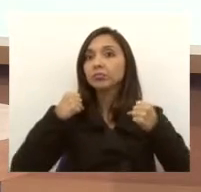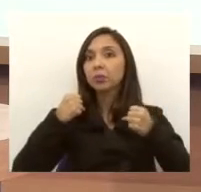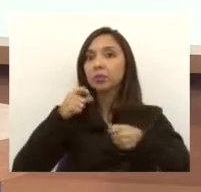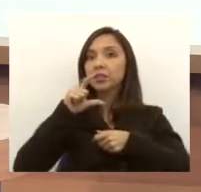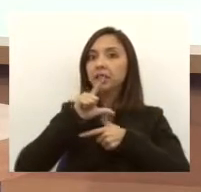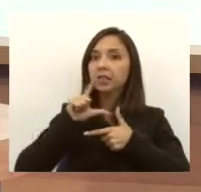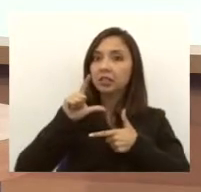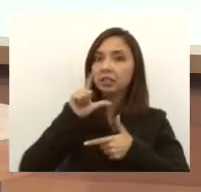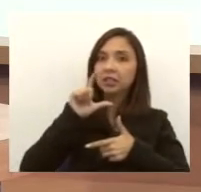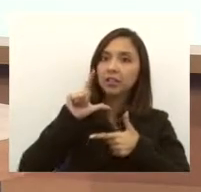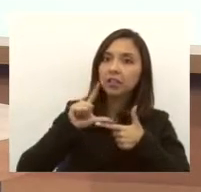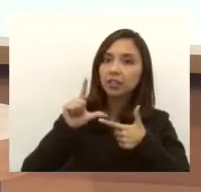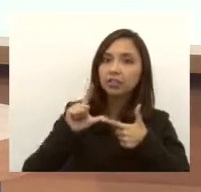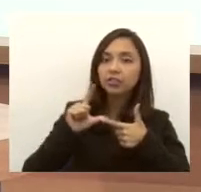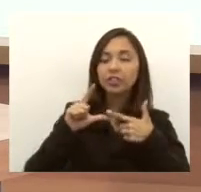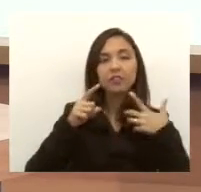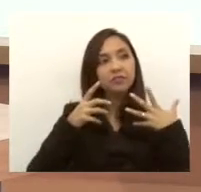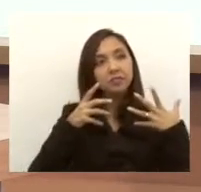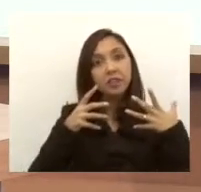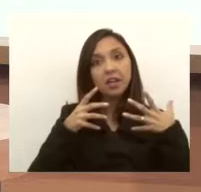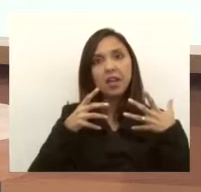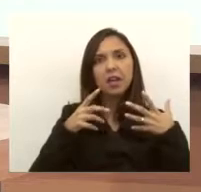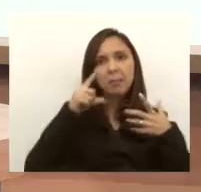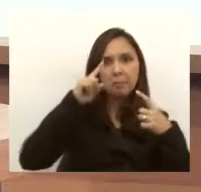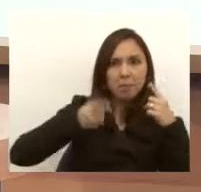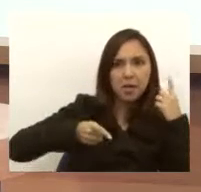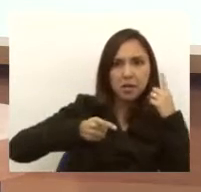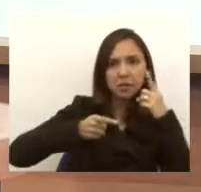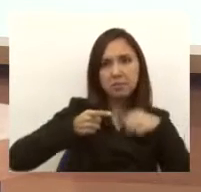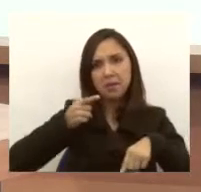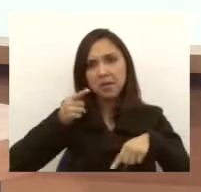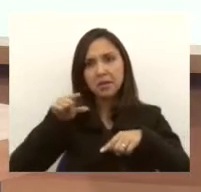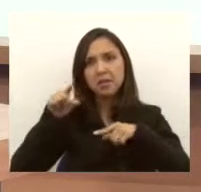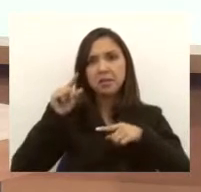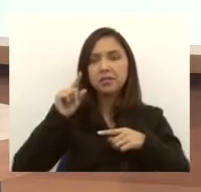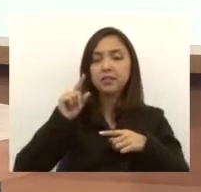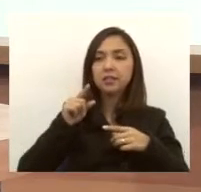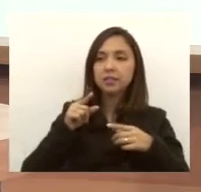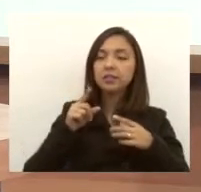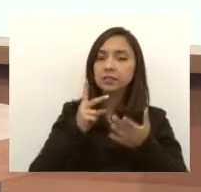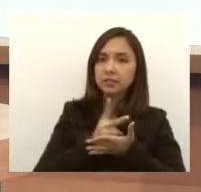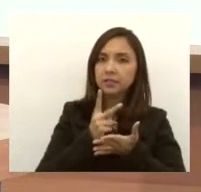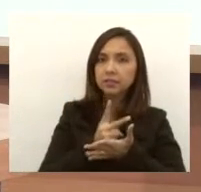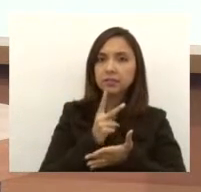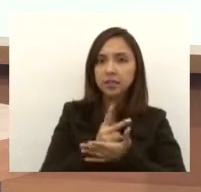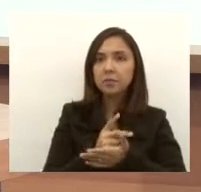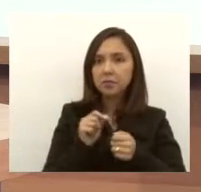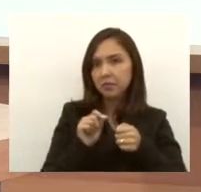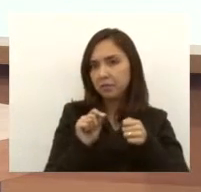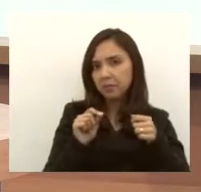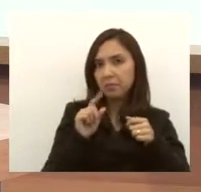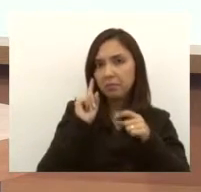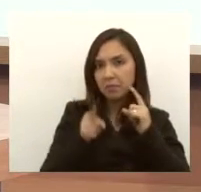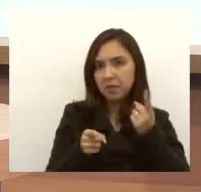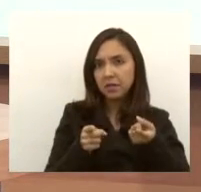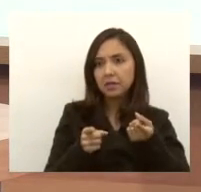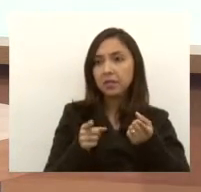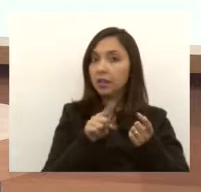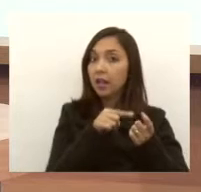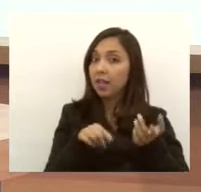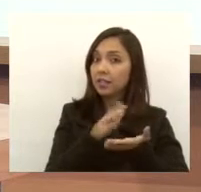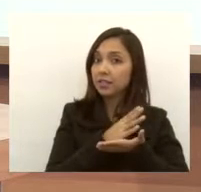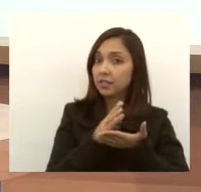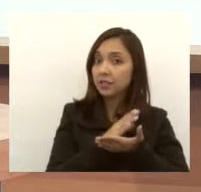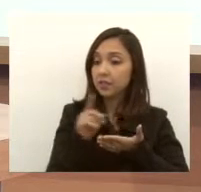aqui, causa, manda fazer ofício para lá, ofício para cá, quer toda hora se imiscuir naquilo que